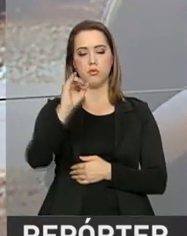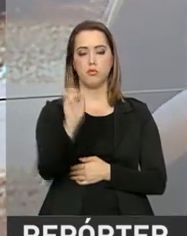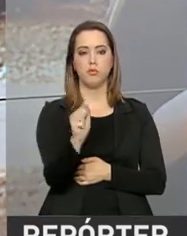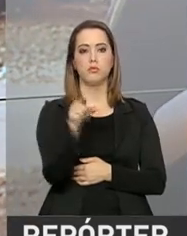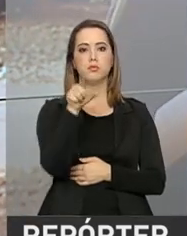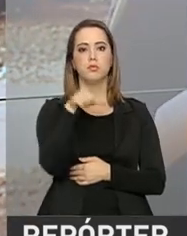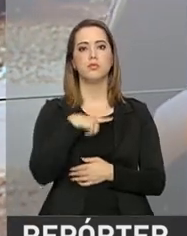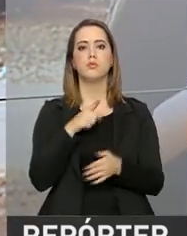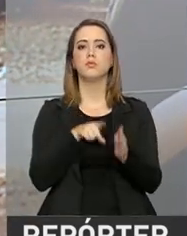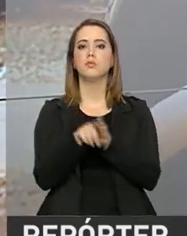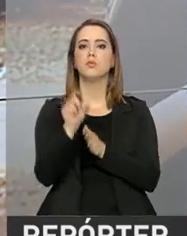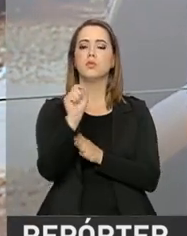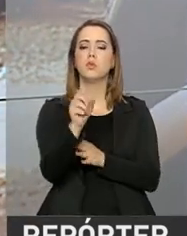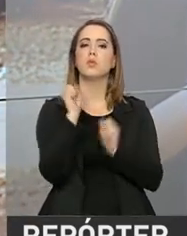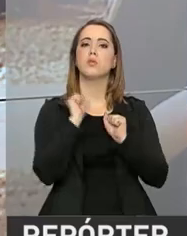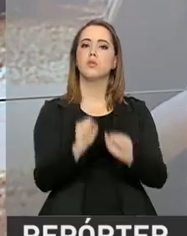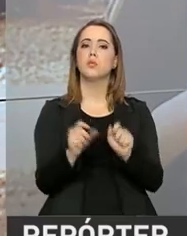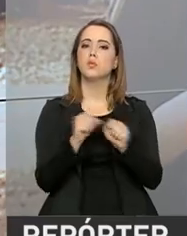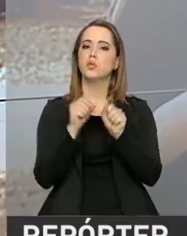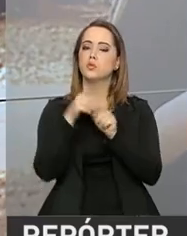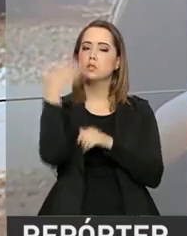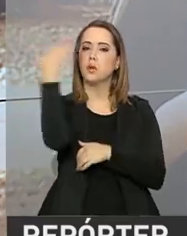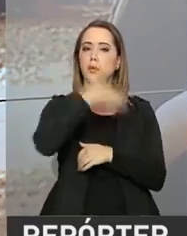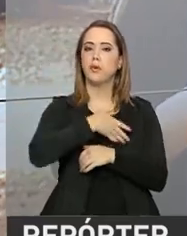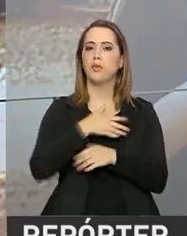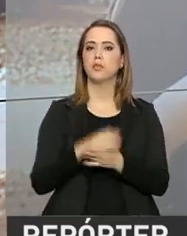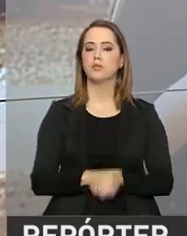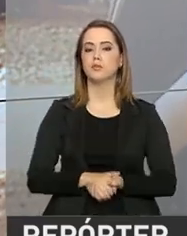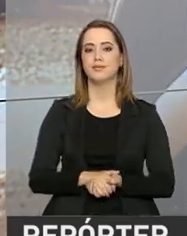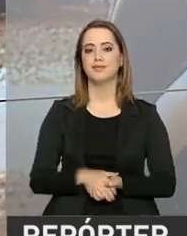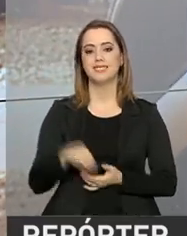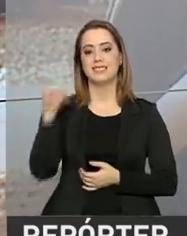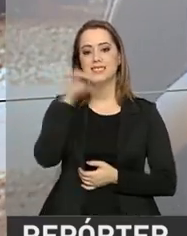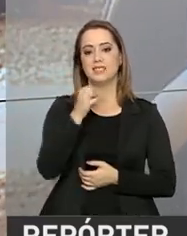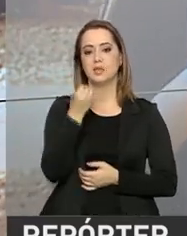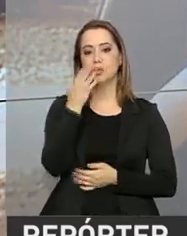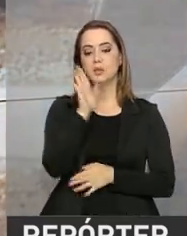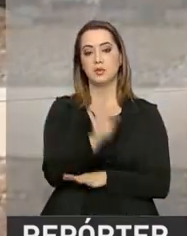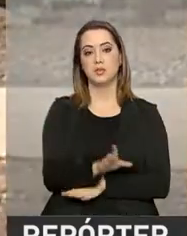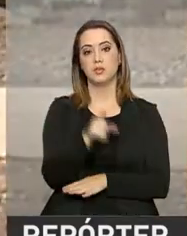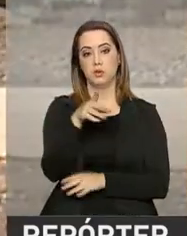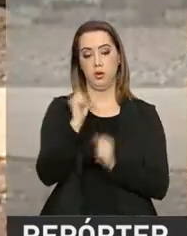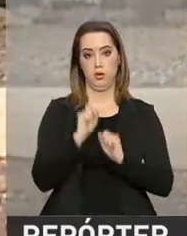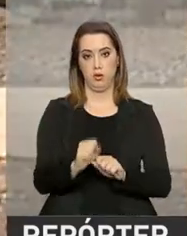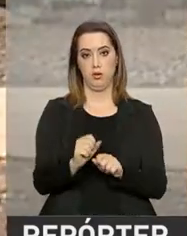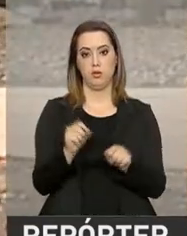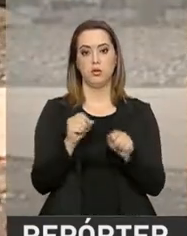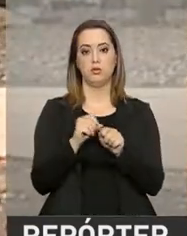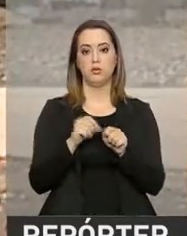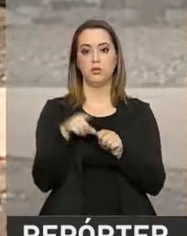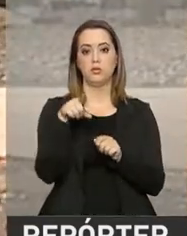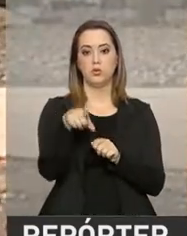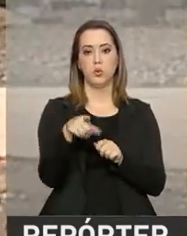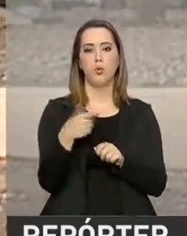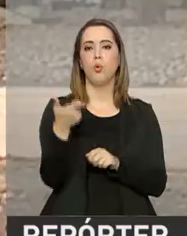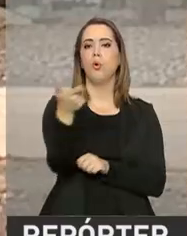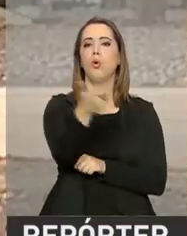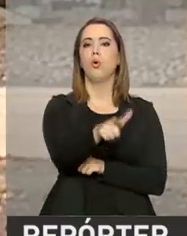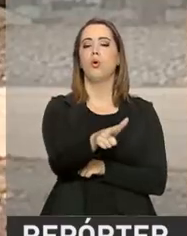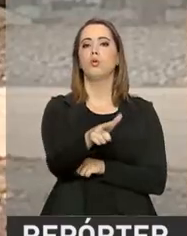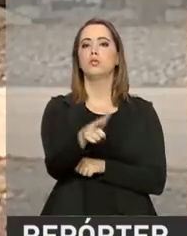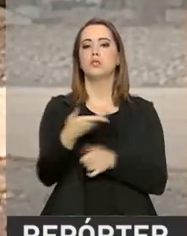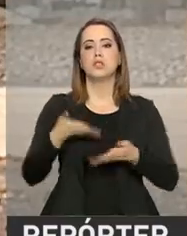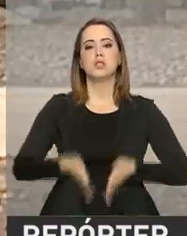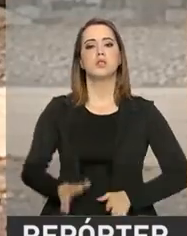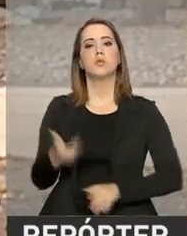uma coisa. Quem que pode fazer essa prova? Olá, Leandro. Boa tarde. Podem fazer esse exame os estrangeiros cuja